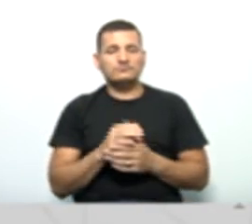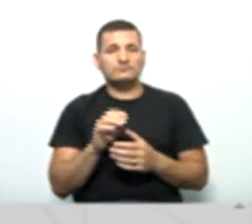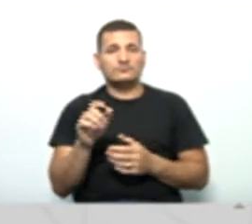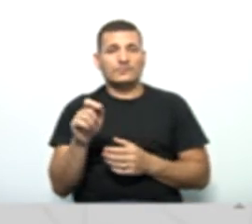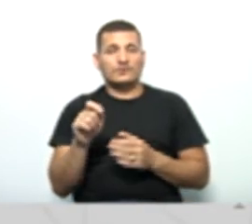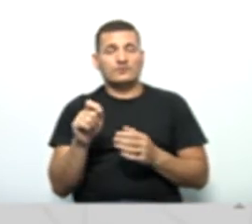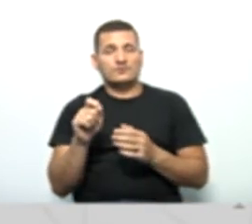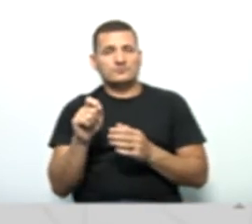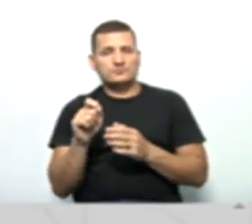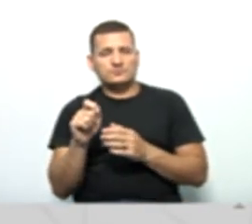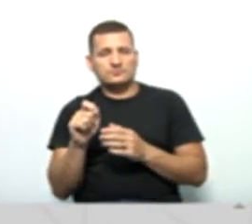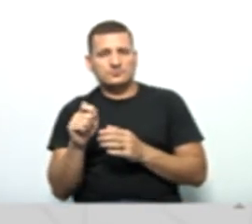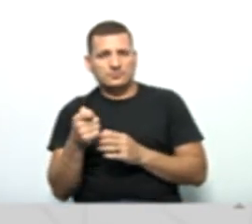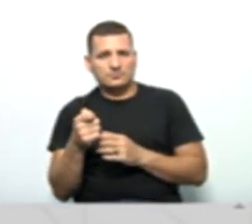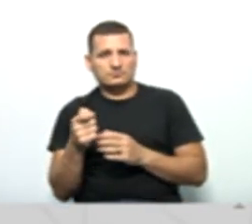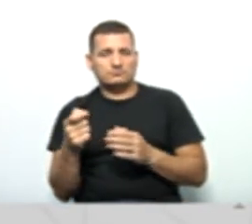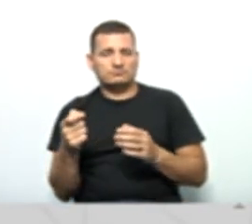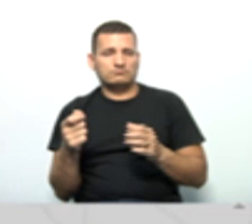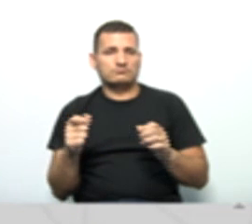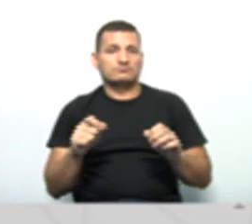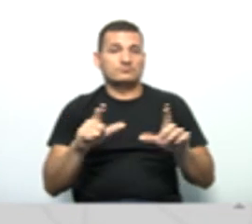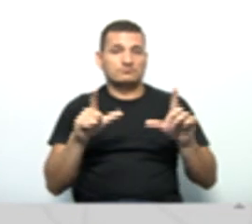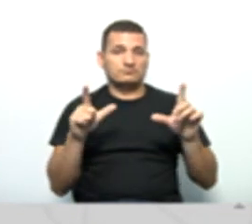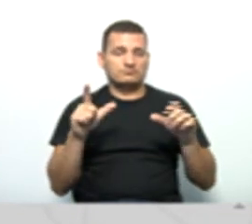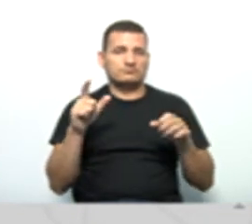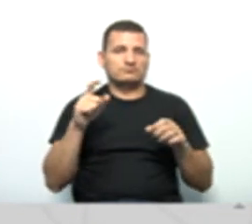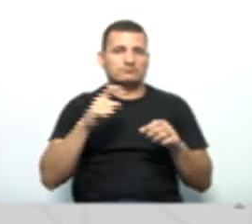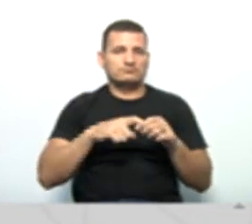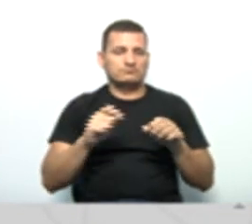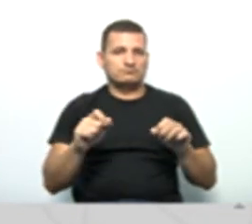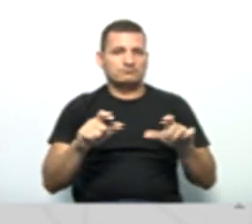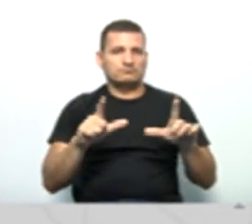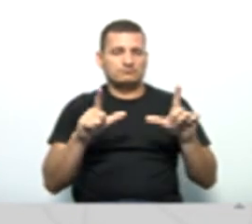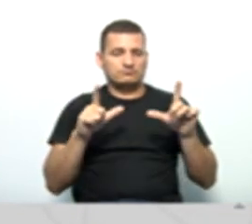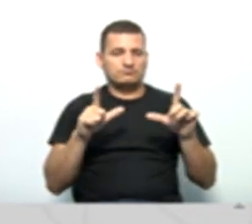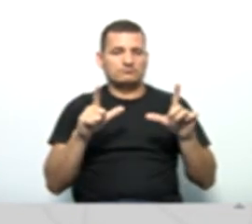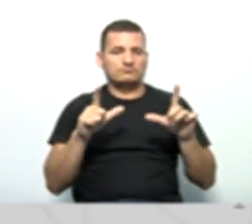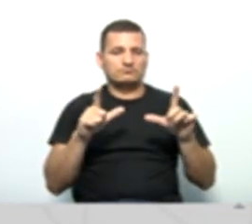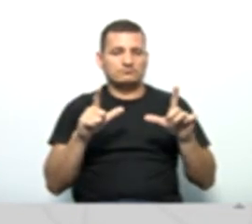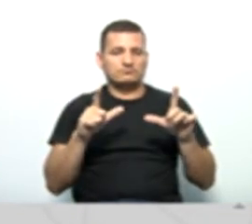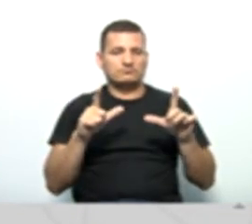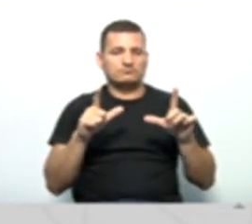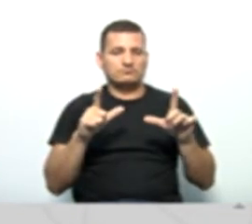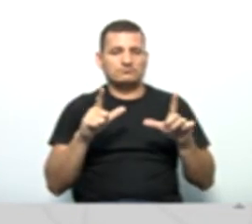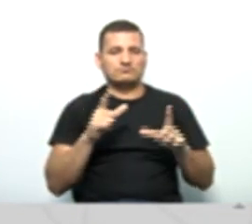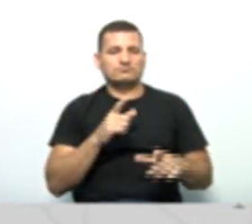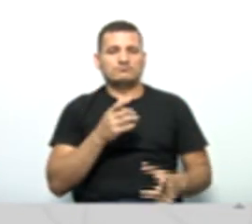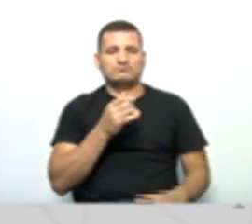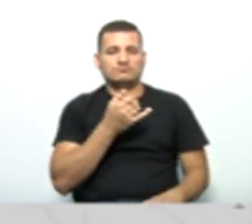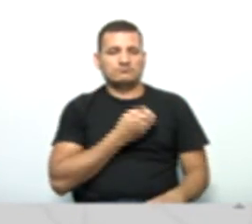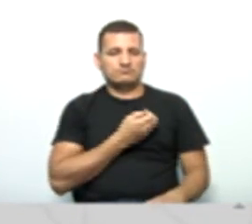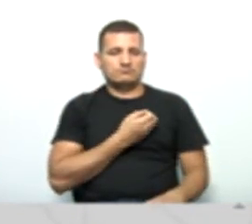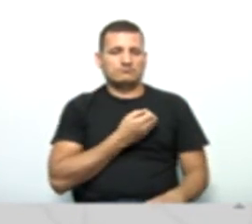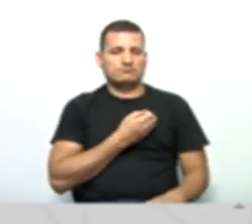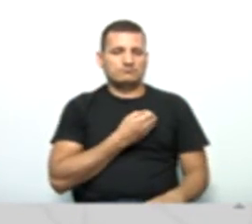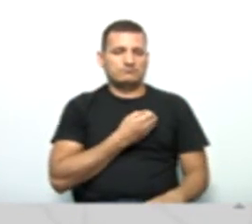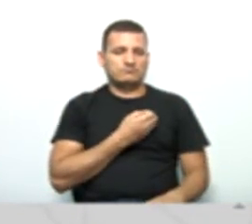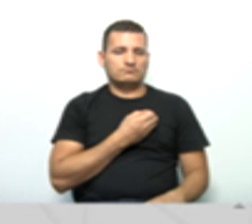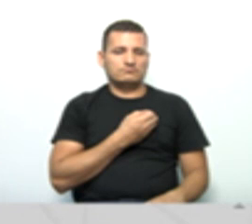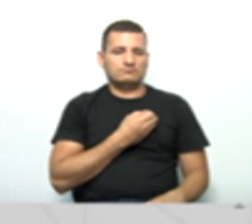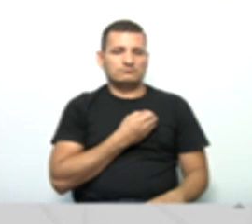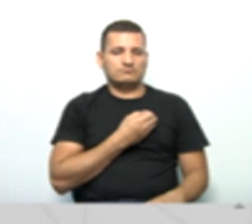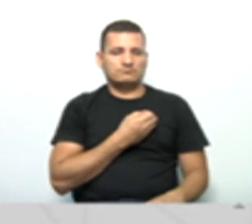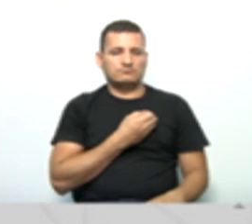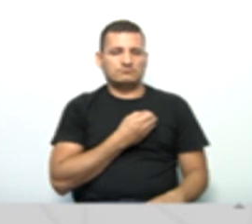chave. Então, ele vai te apresentar o valor daquela chave. Então, você coloca aqui o valor da chave, correto? E ele vai te